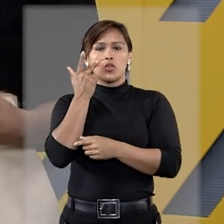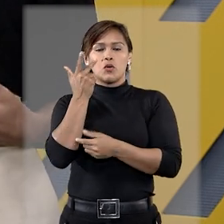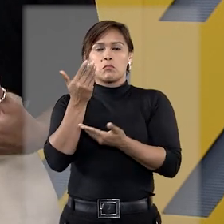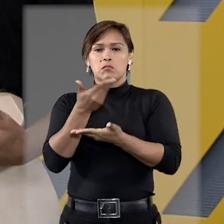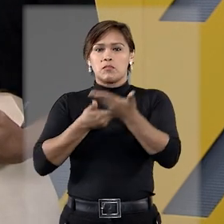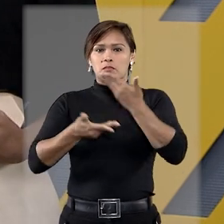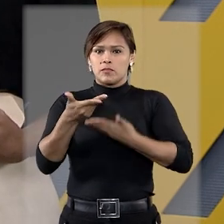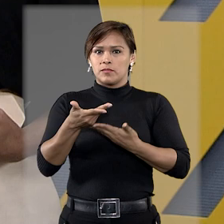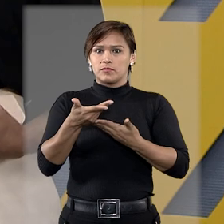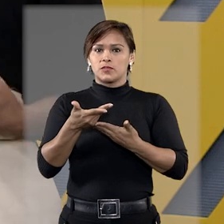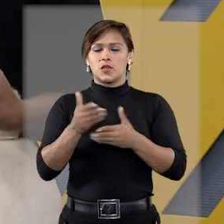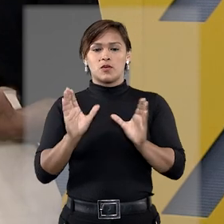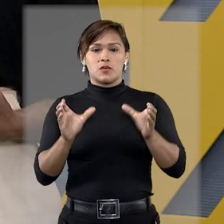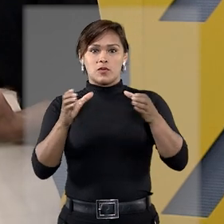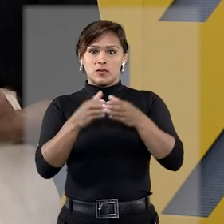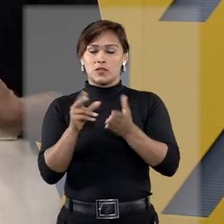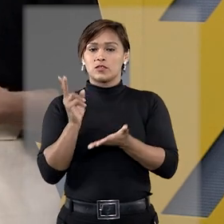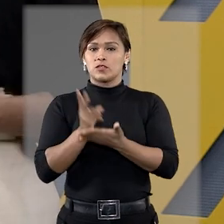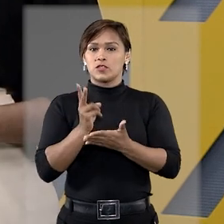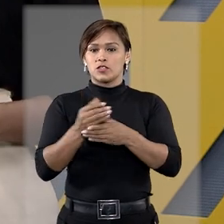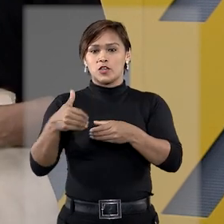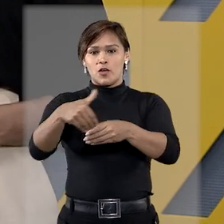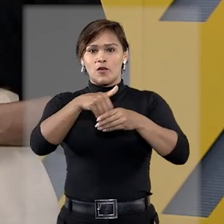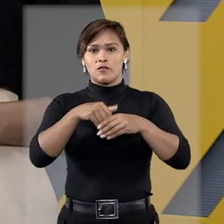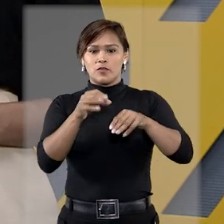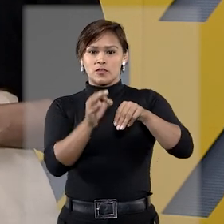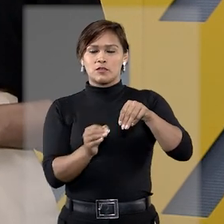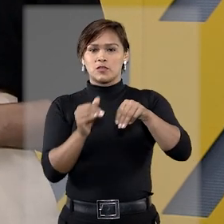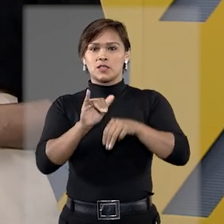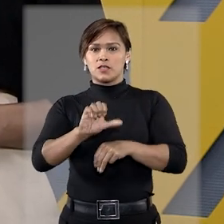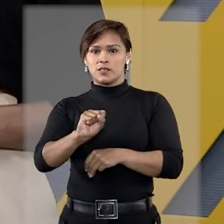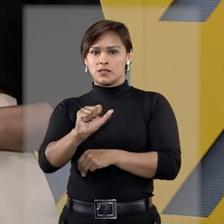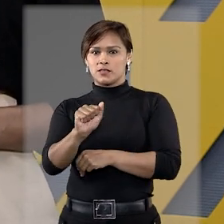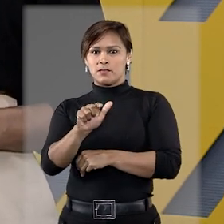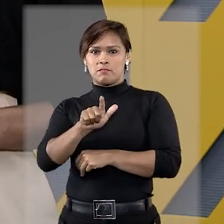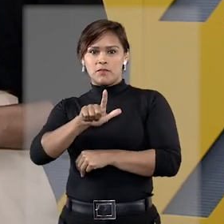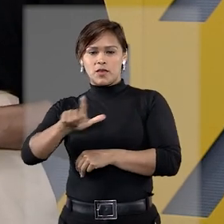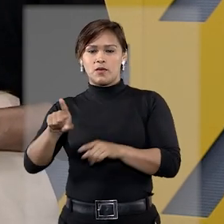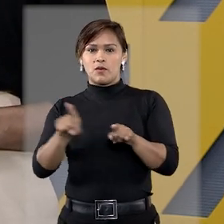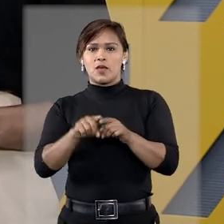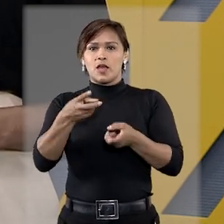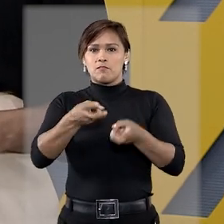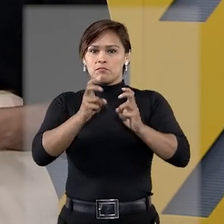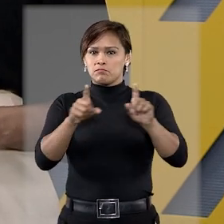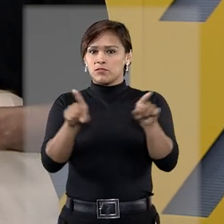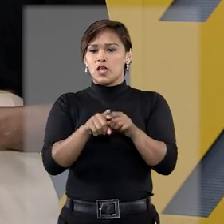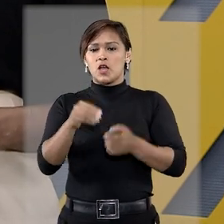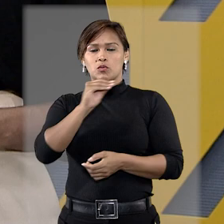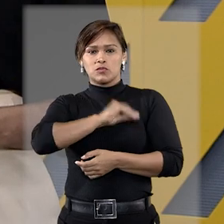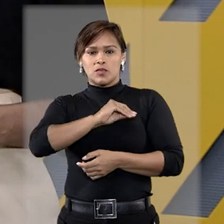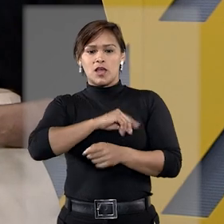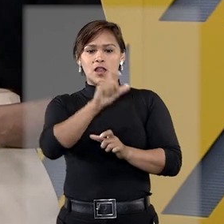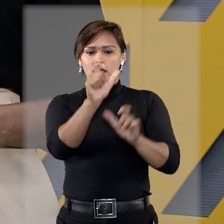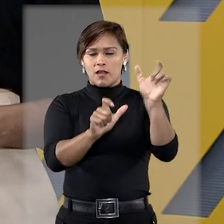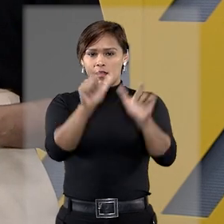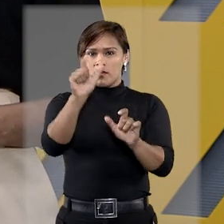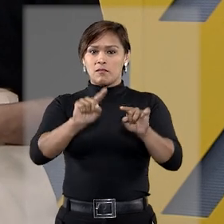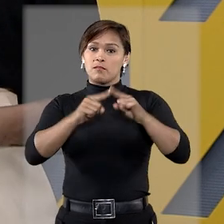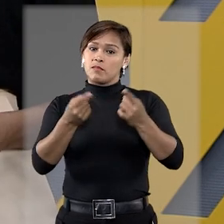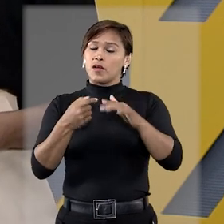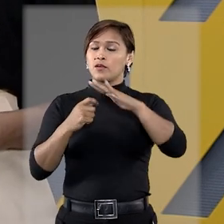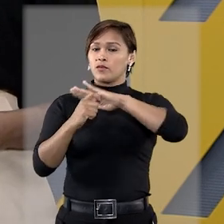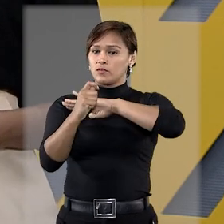dos conviventes. O colegiado seguiu o voto da ministra Isabel Galotti, que considerou que o salário é